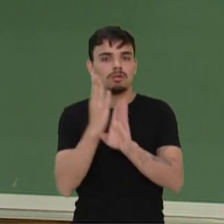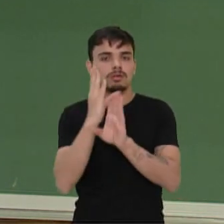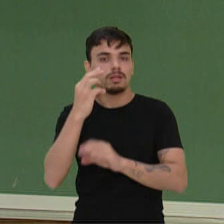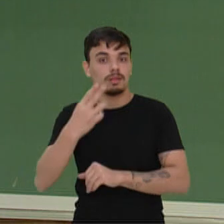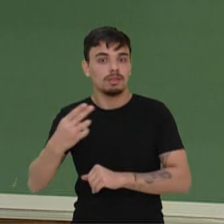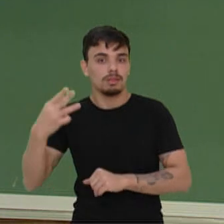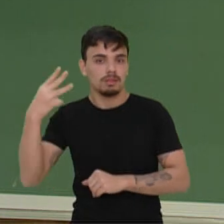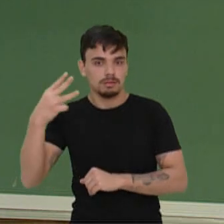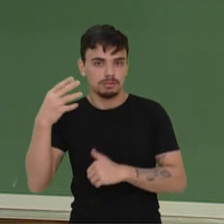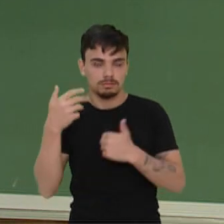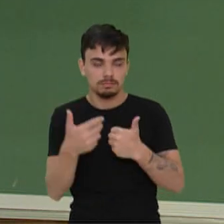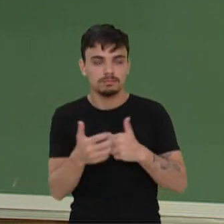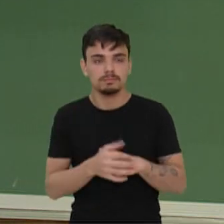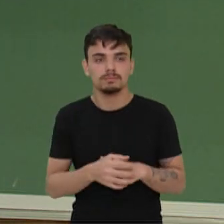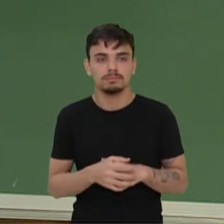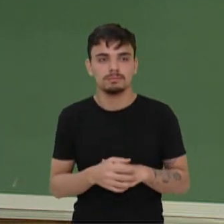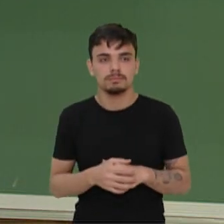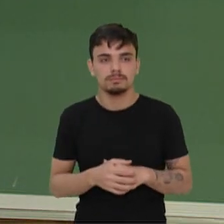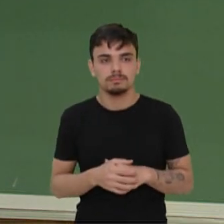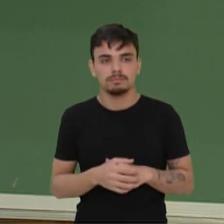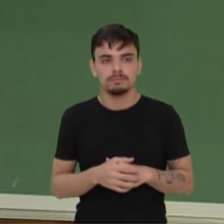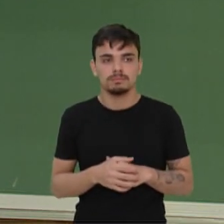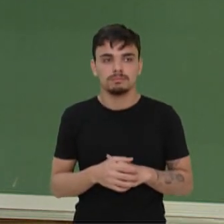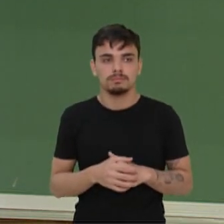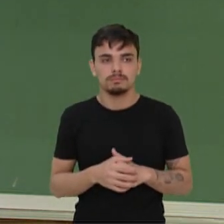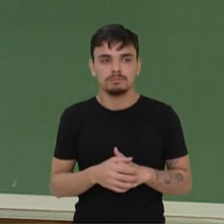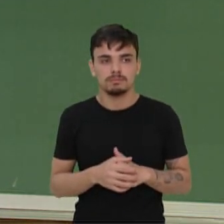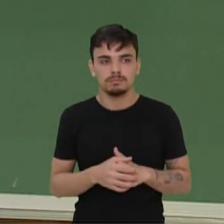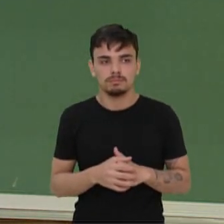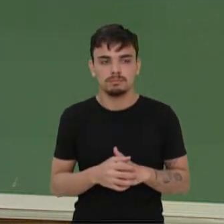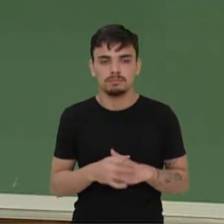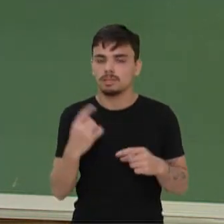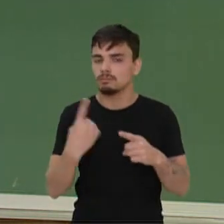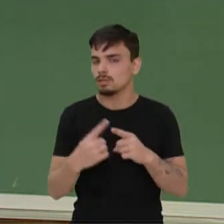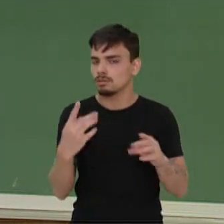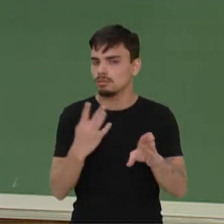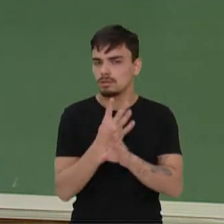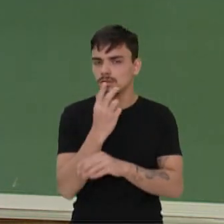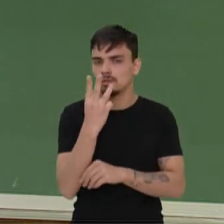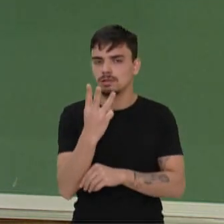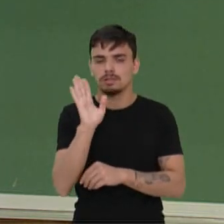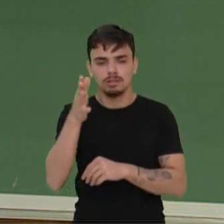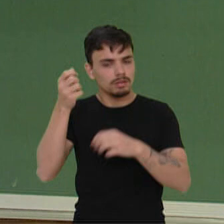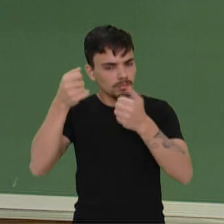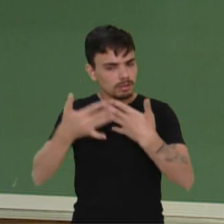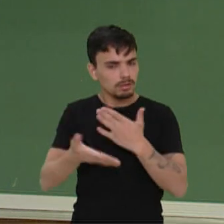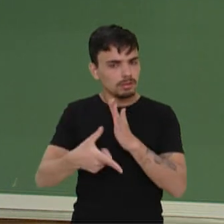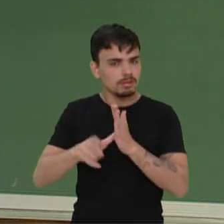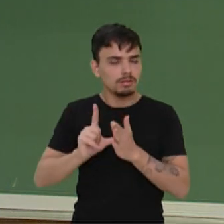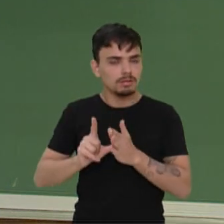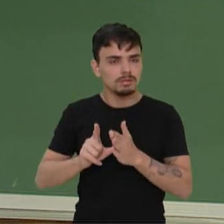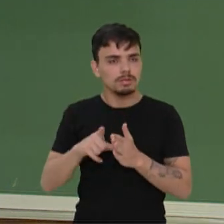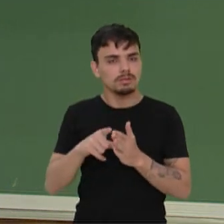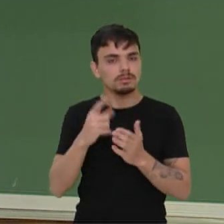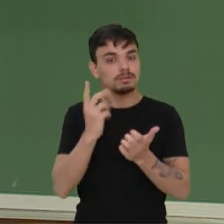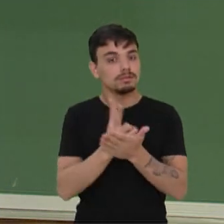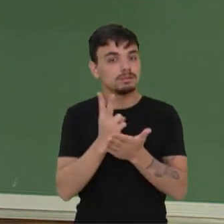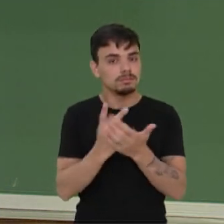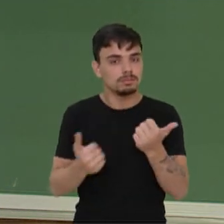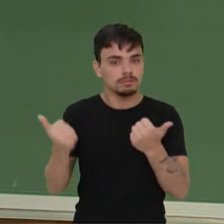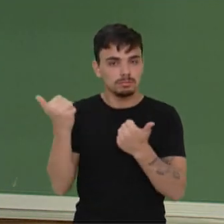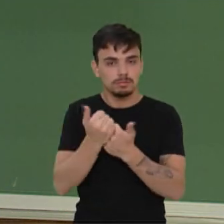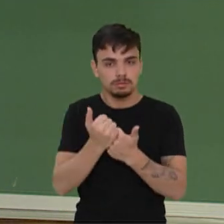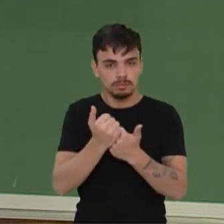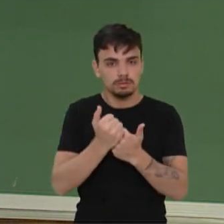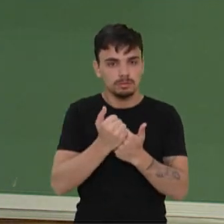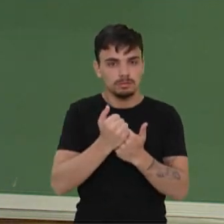3. Ok? Substituo x por zero, eu vou encontrar o 3. Por que eu vou encontrar o 3? Eu falei agora há pouco para vocês. Toda vez que você substitui na função